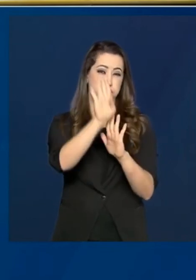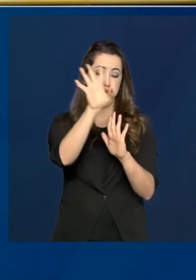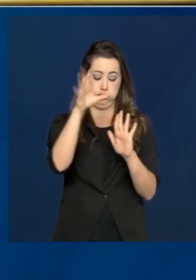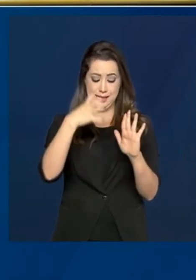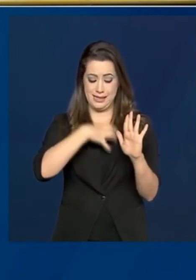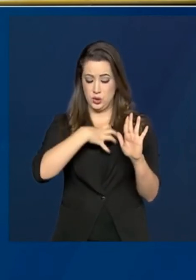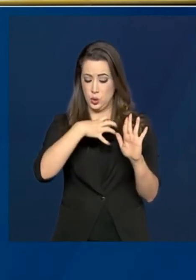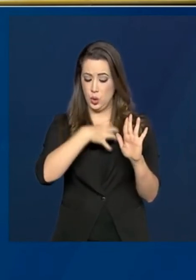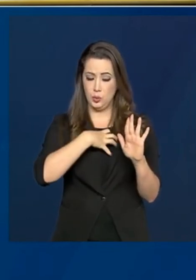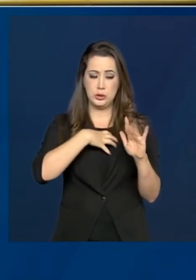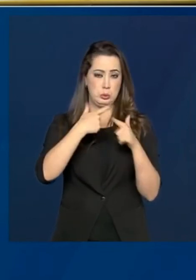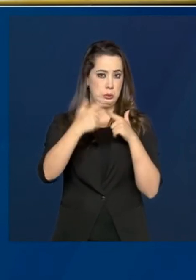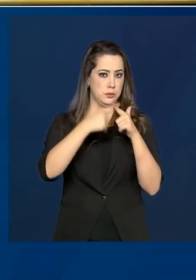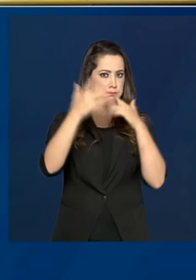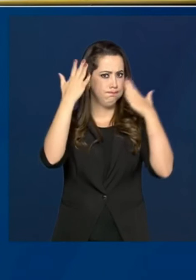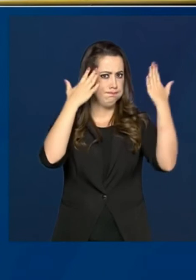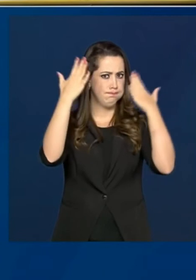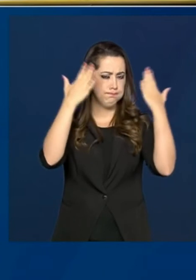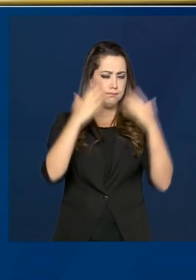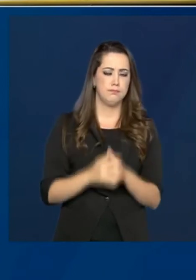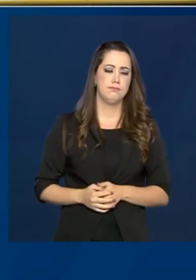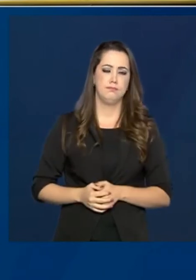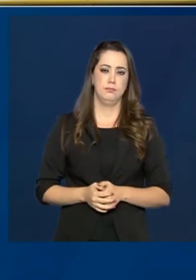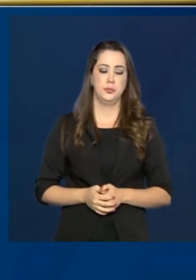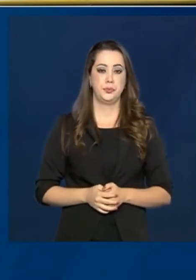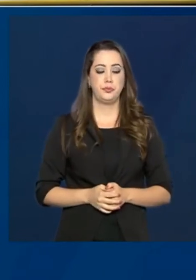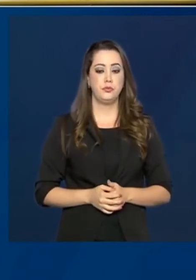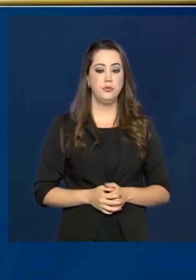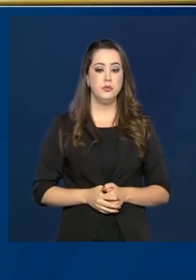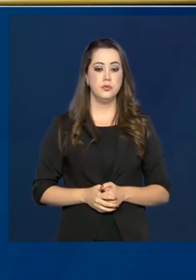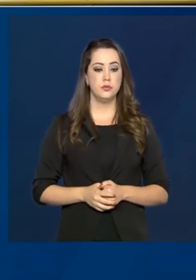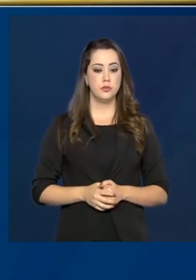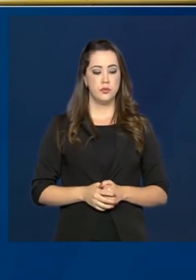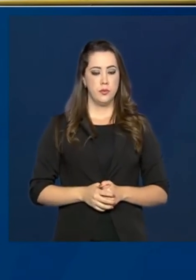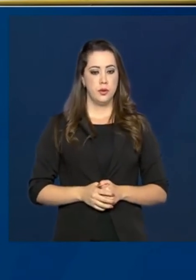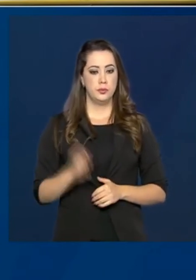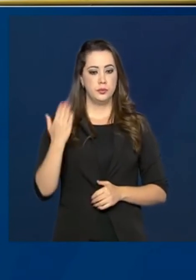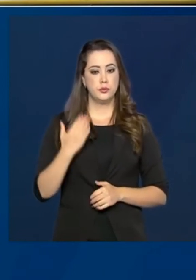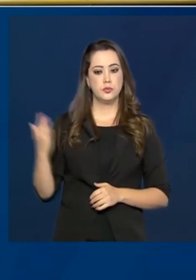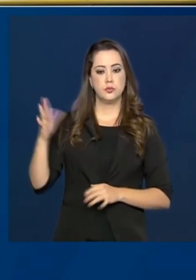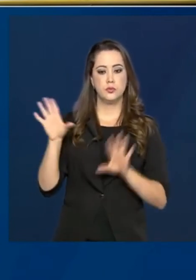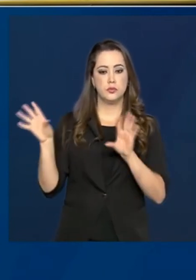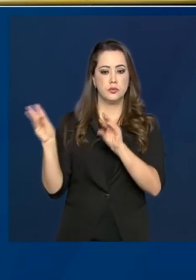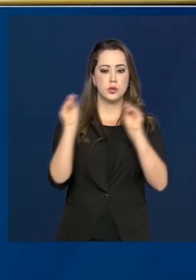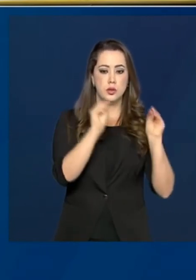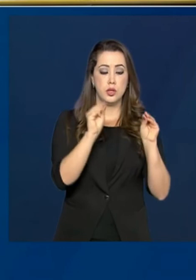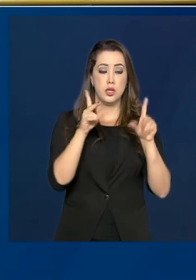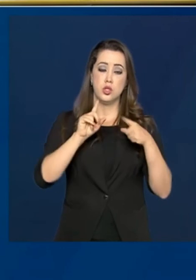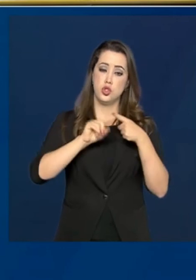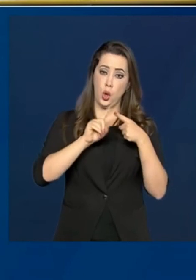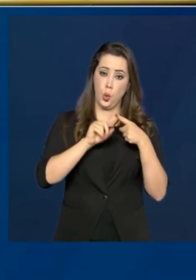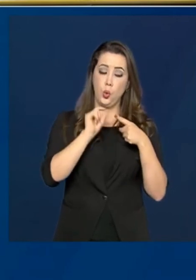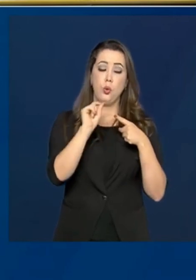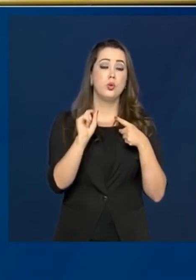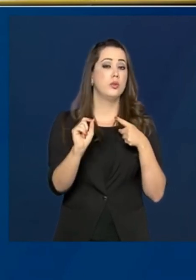com os parâmetros populacionais brasileiros. Pode passar. Aqui a estratificação por escolaridade, a